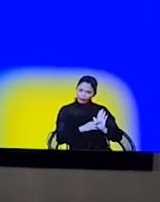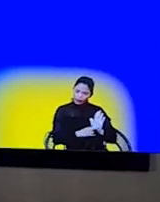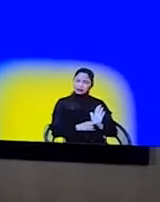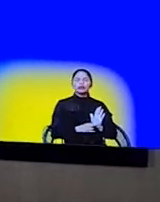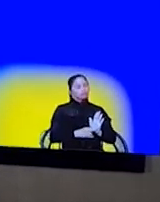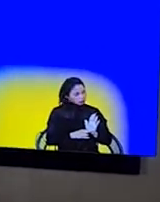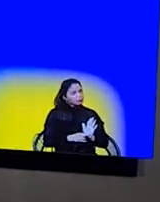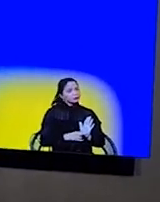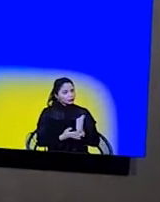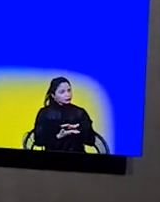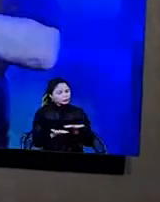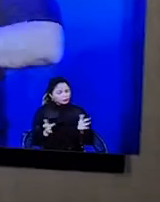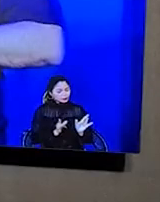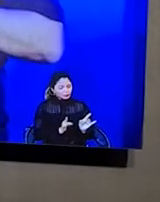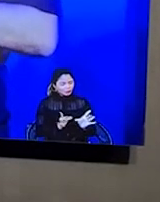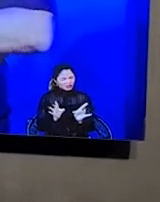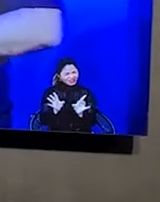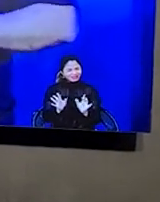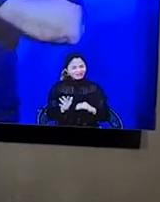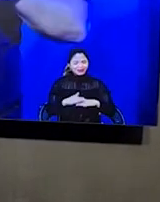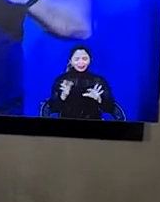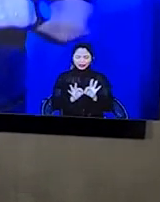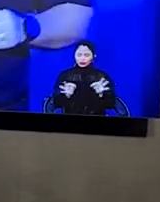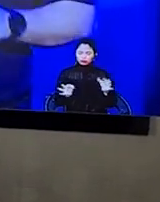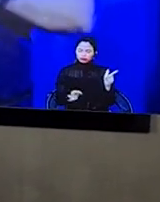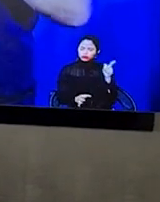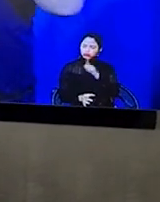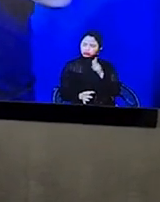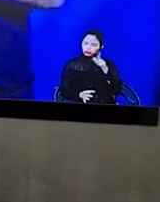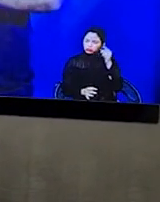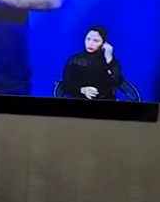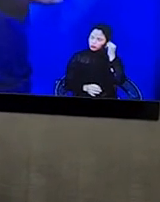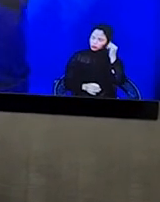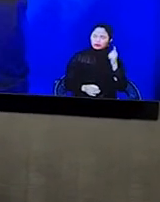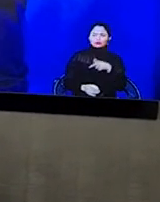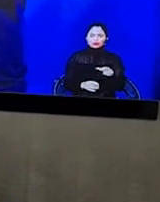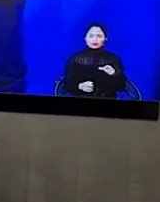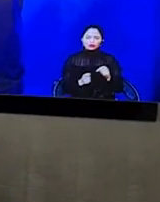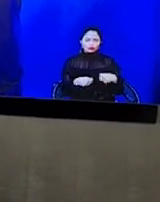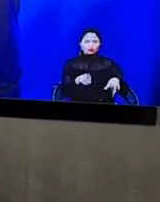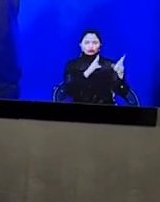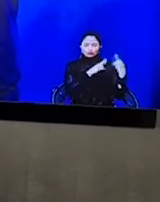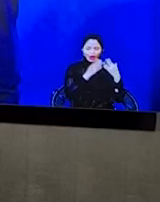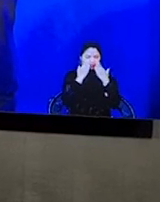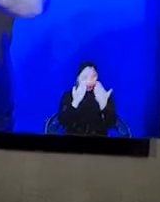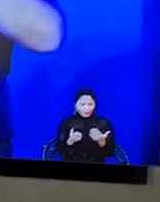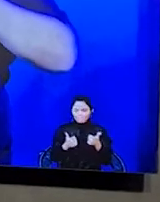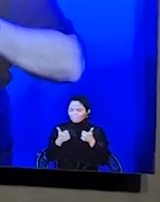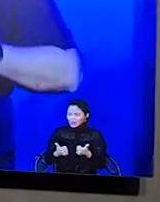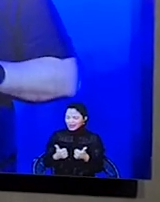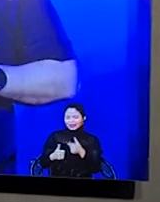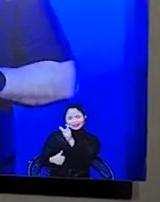vocês venderem mais. Realmente é uma política simples e com ganha-ganha. Se você fizer o seu papel, que é atender bem o cliente, o Magalu